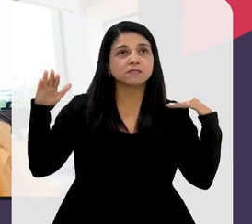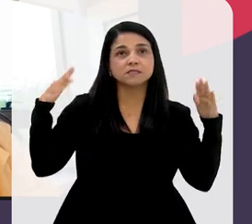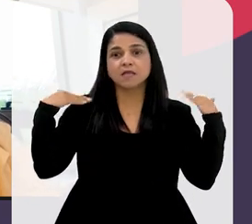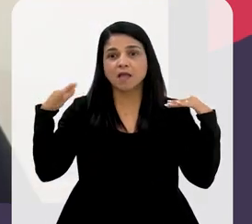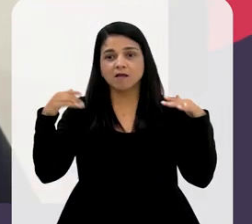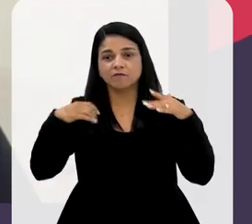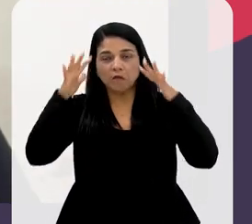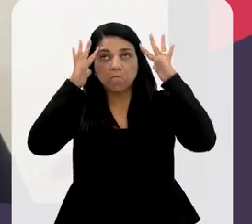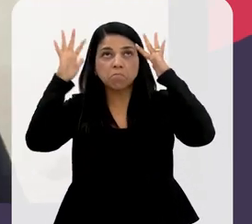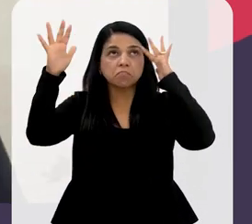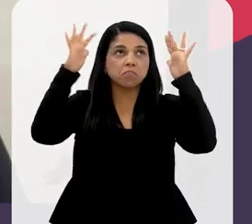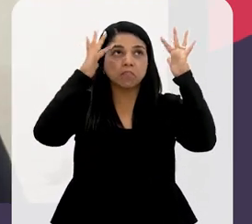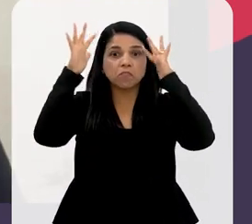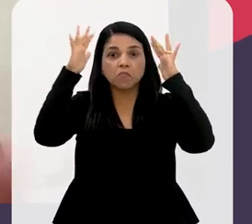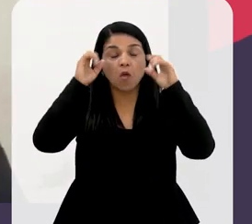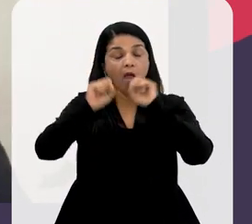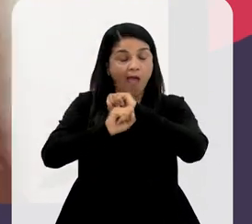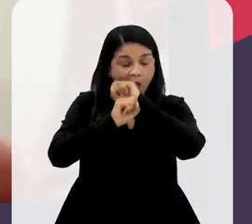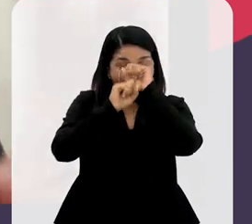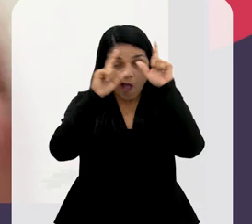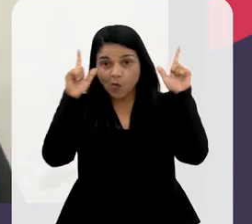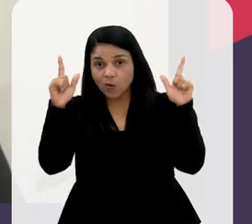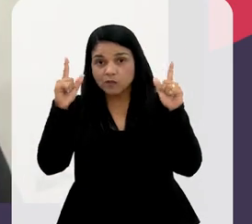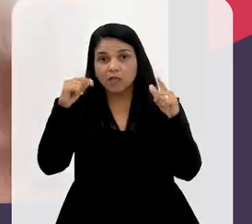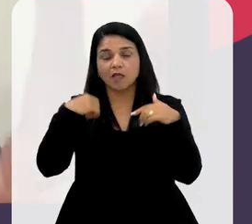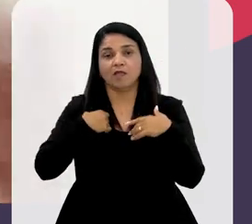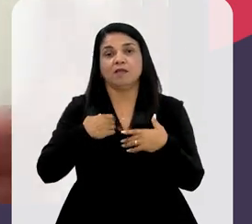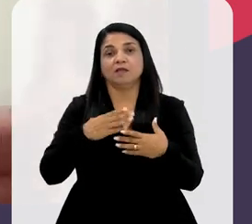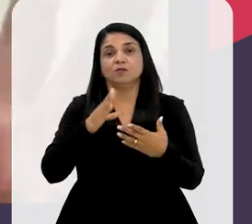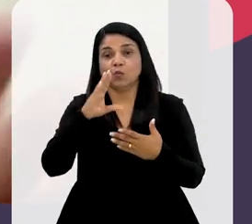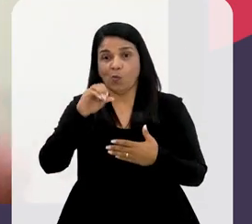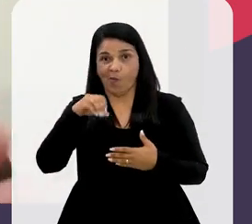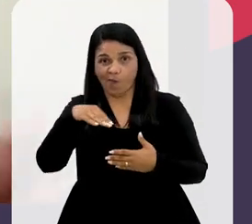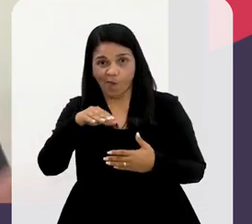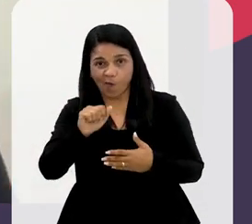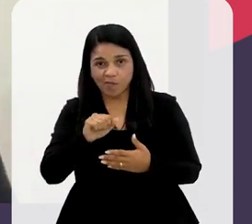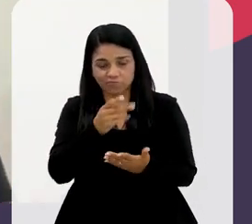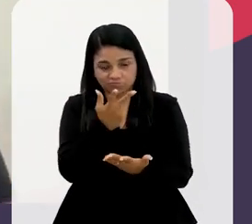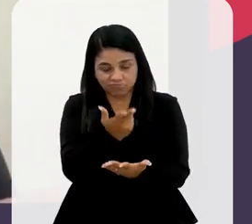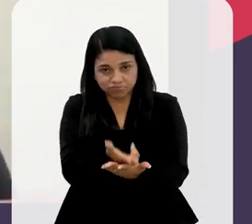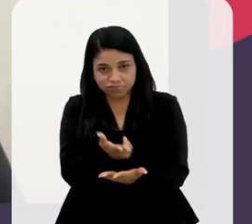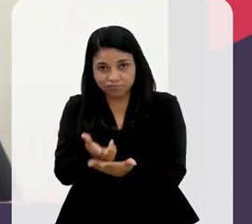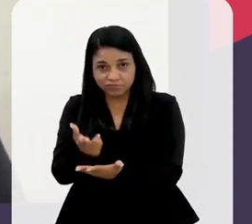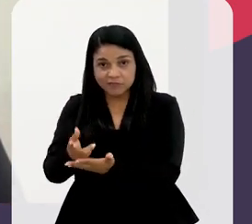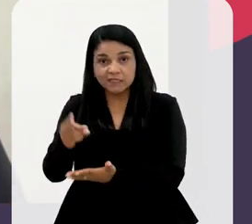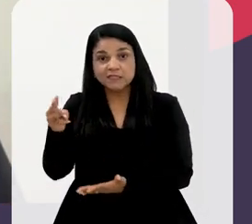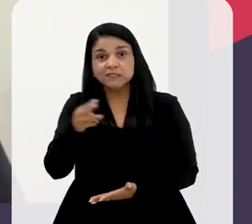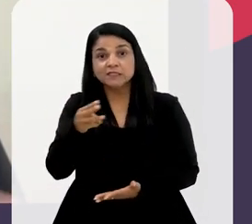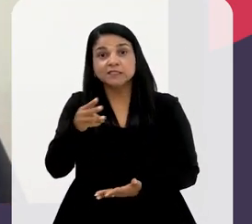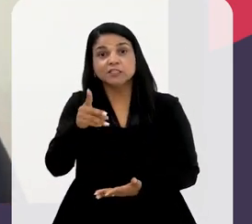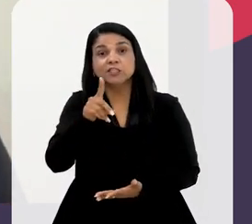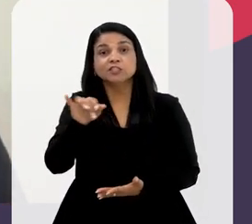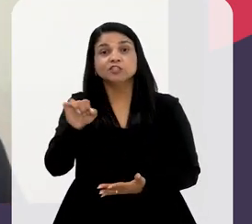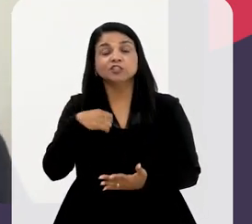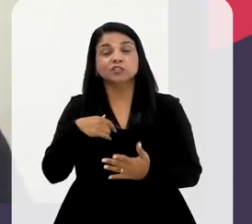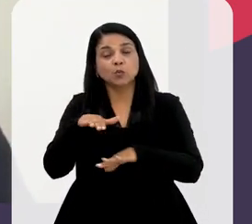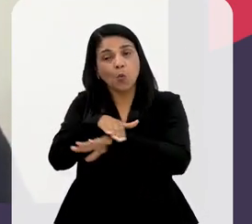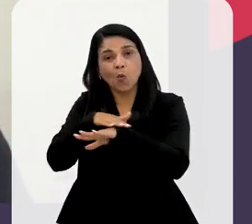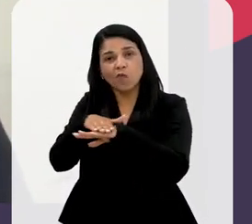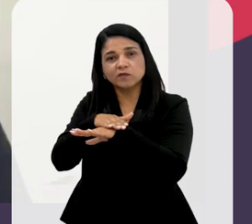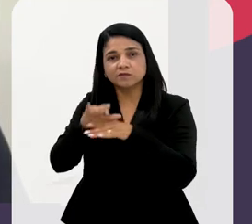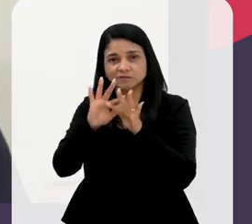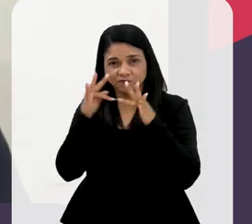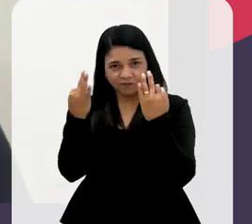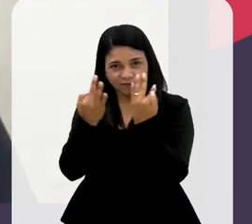cabeça. E nisso eu só fui acordar realmente do coma, não 33 dias depois, até falando